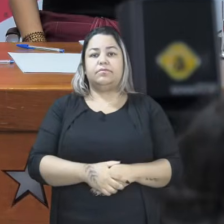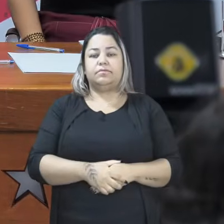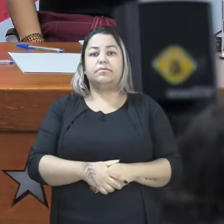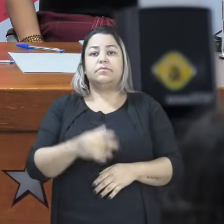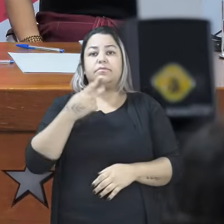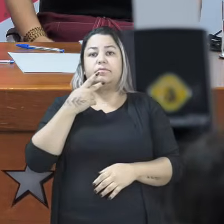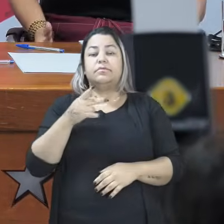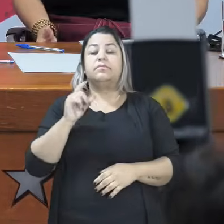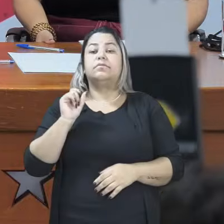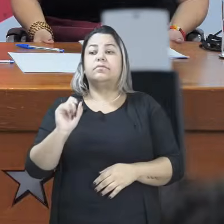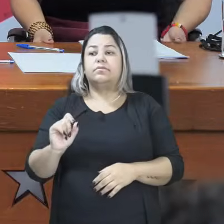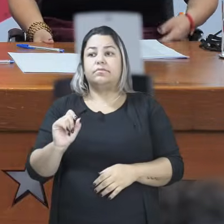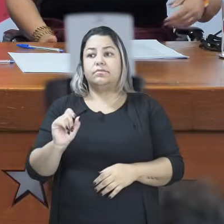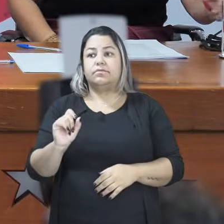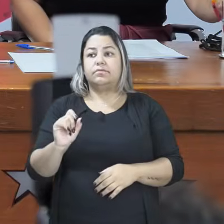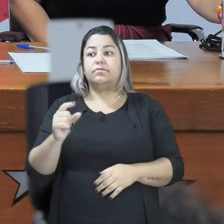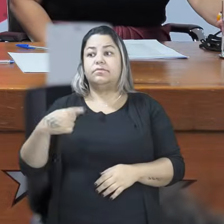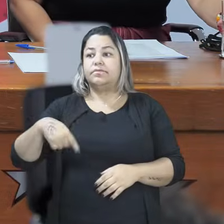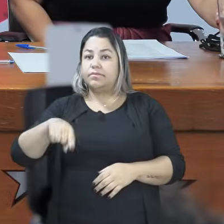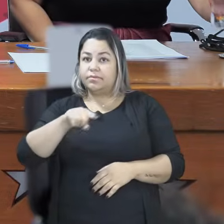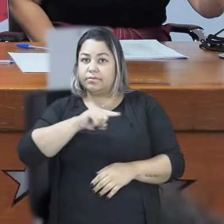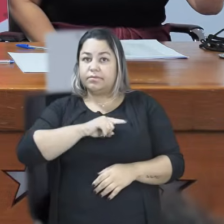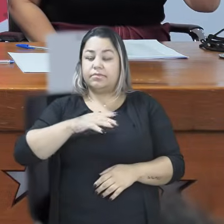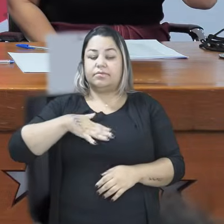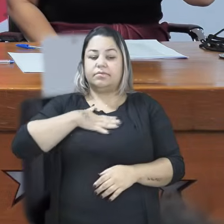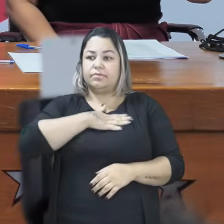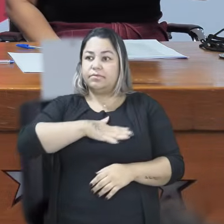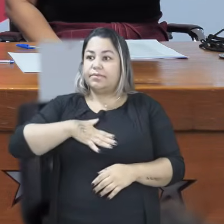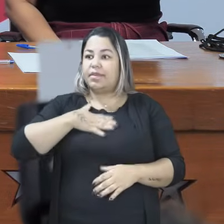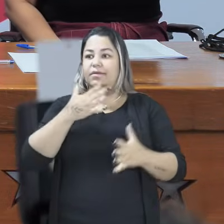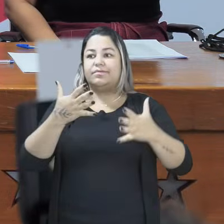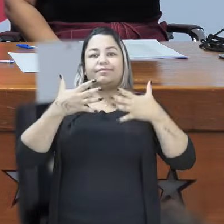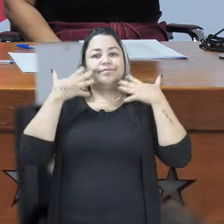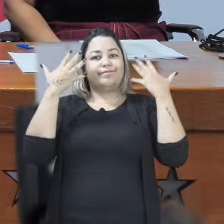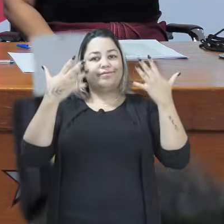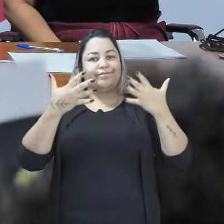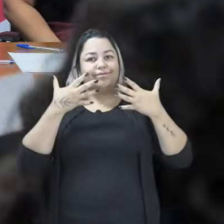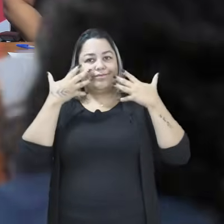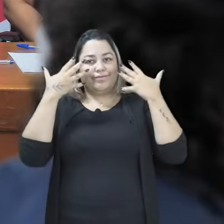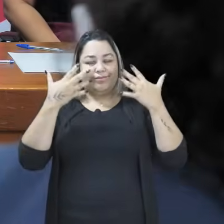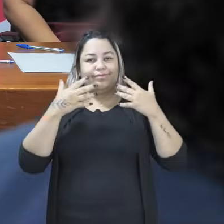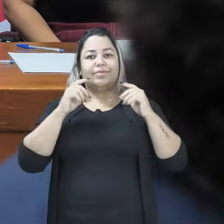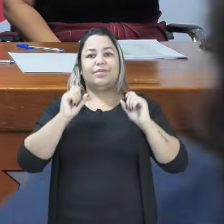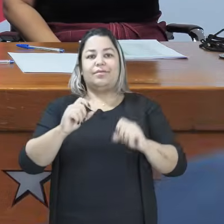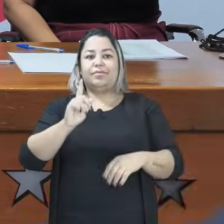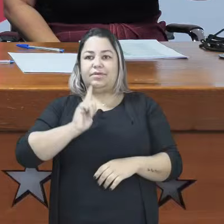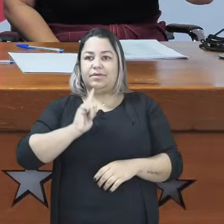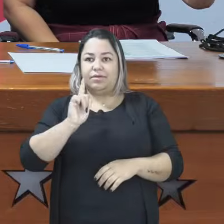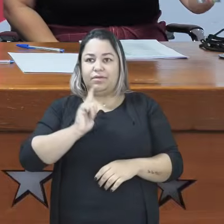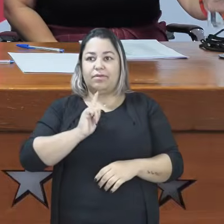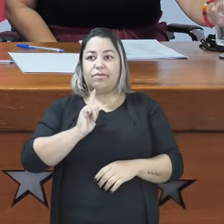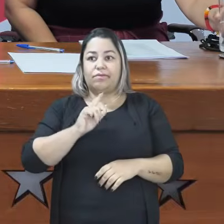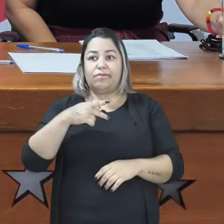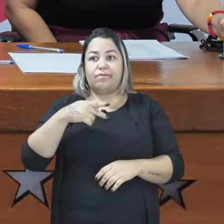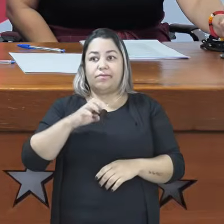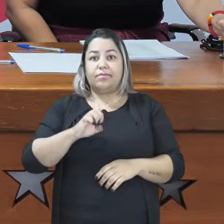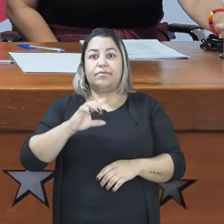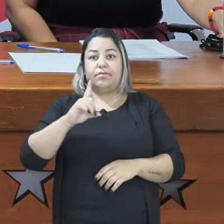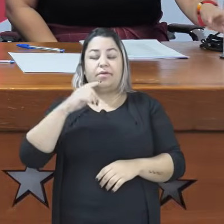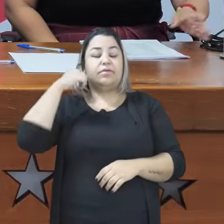reafirmar a nossa satisfação, a nossa alegria, não somente por termos tido esse PED